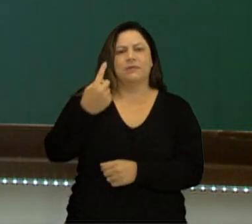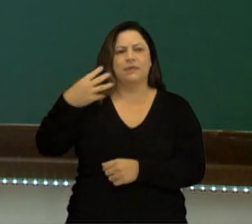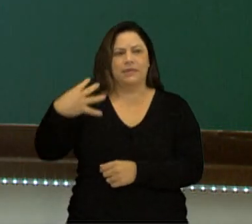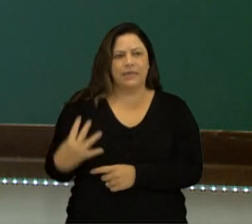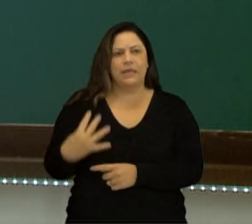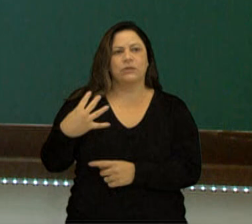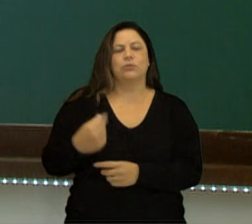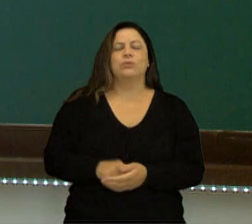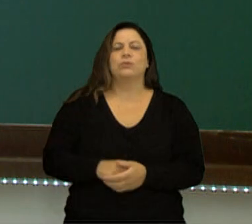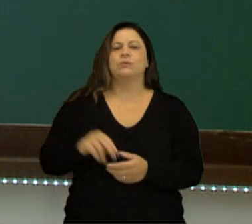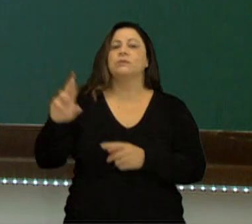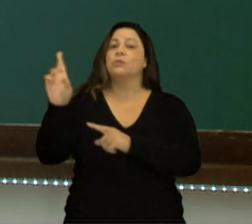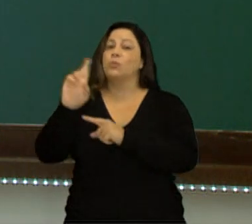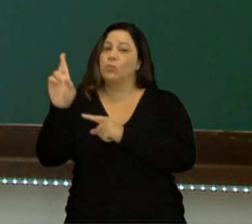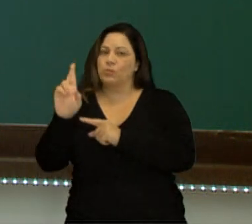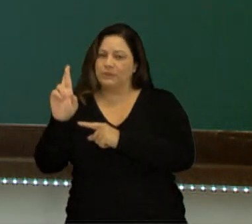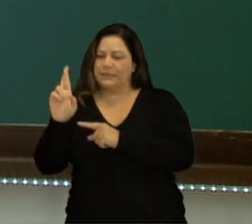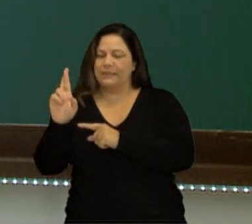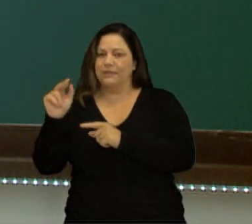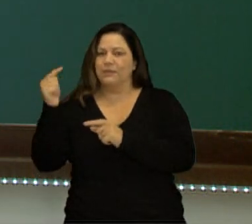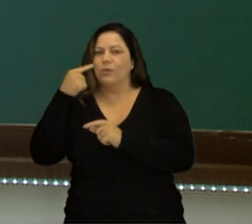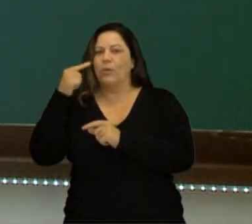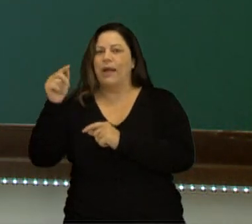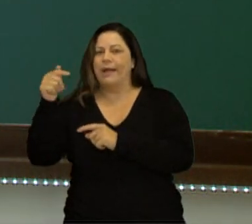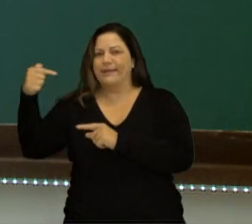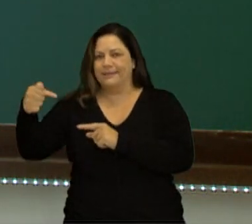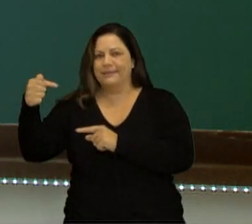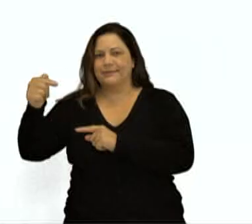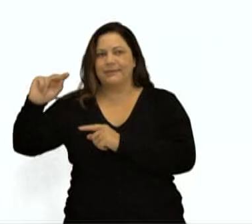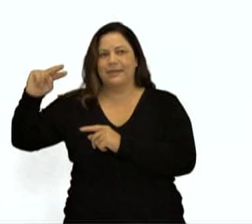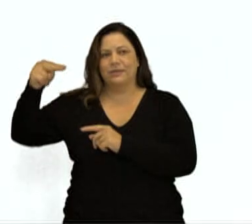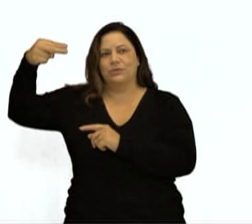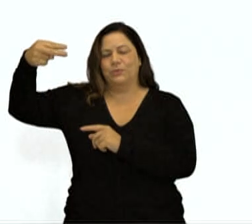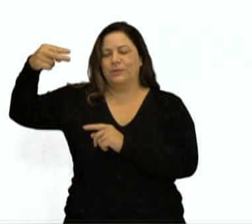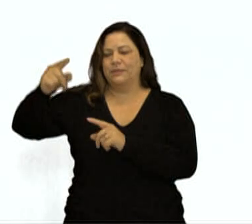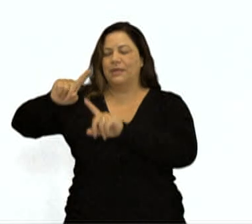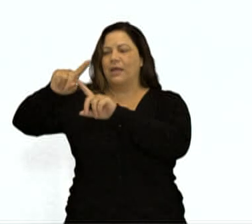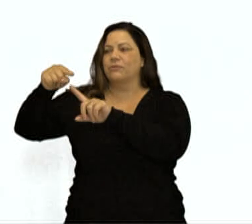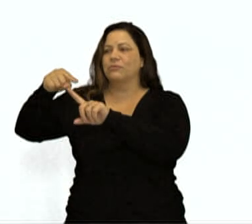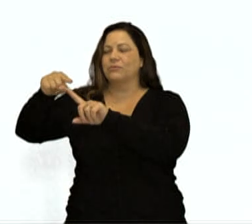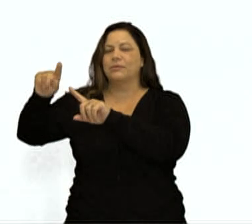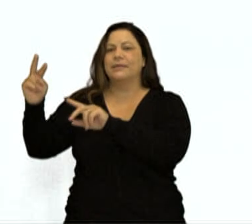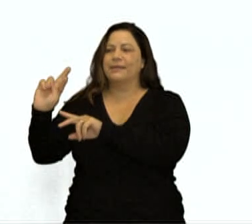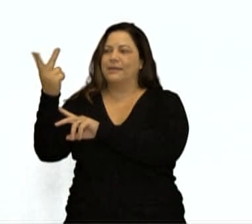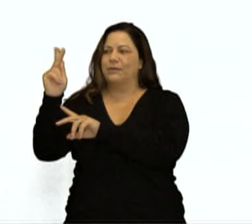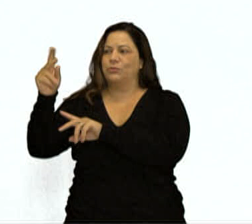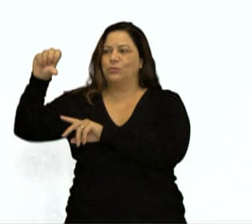3,14, o valor do raio, que é 7 ao quadrado, e a altura 9. Fazendo os produtos, deu